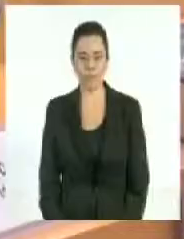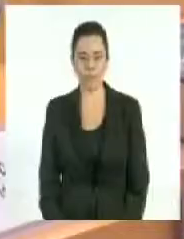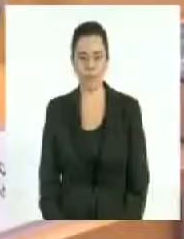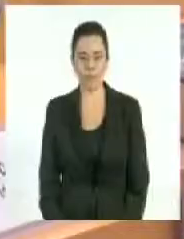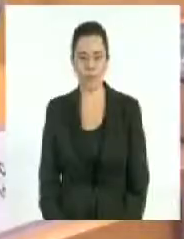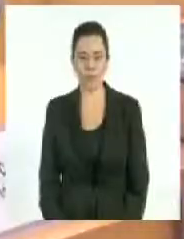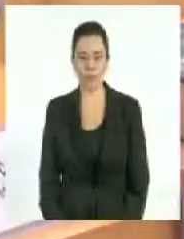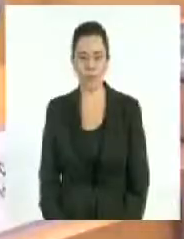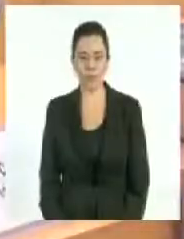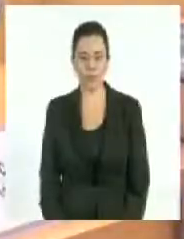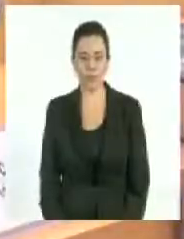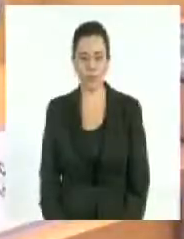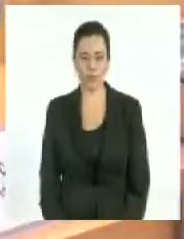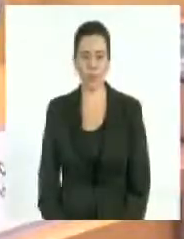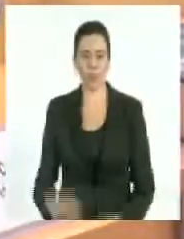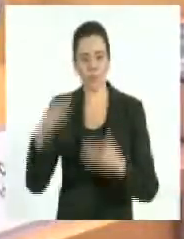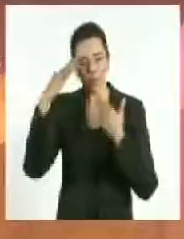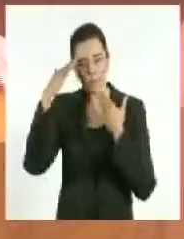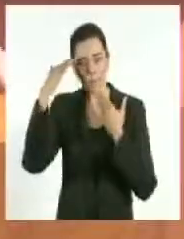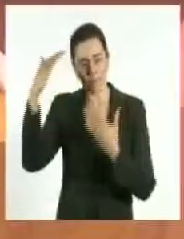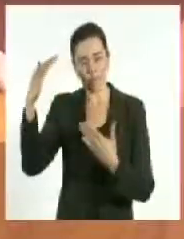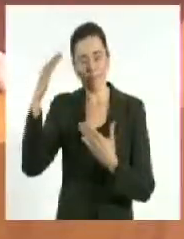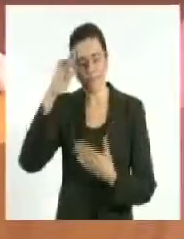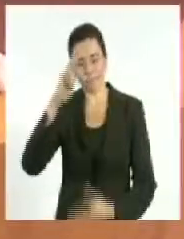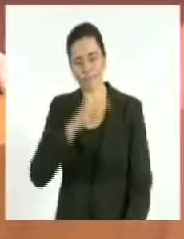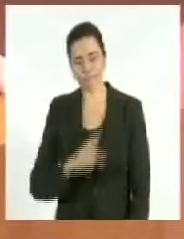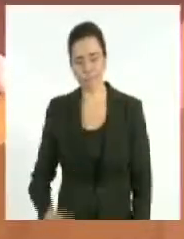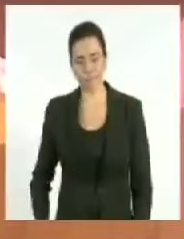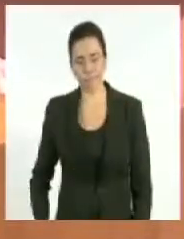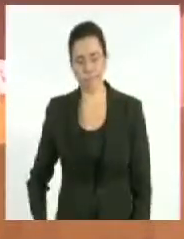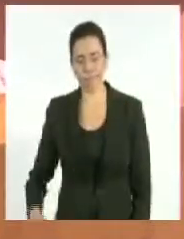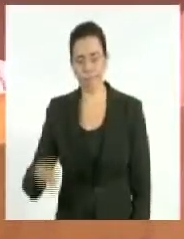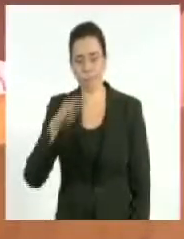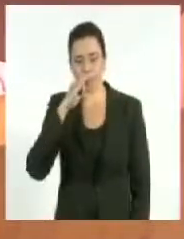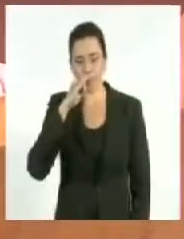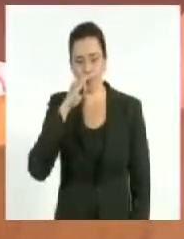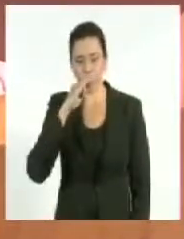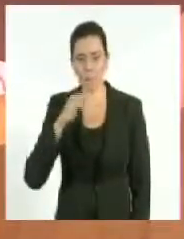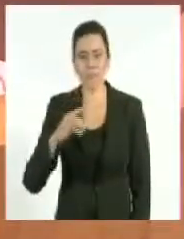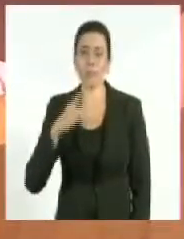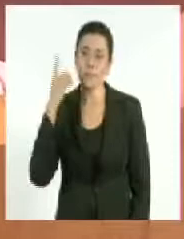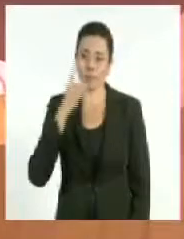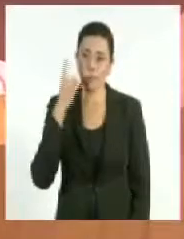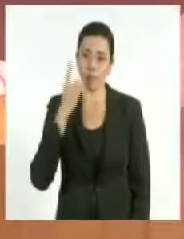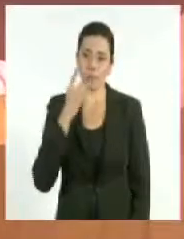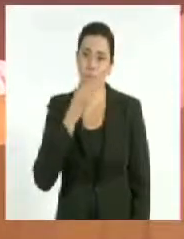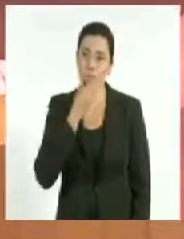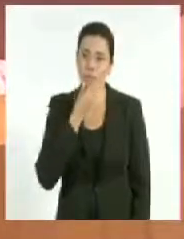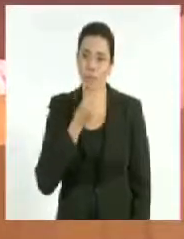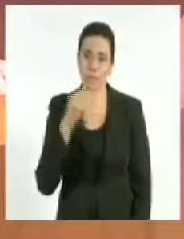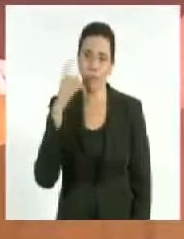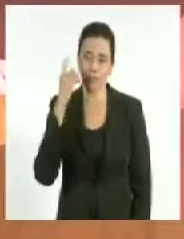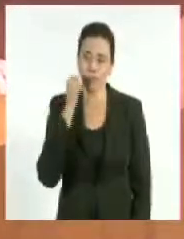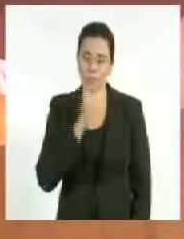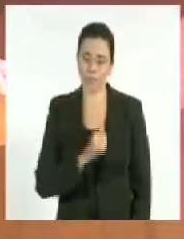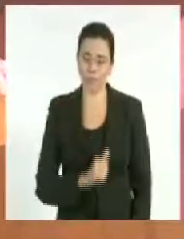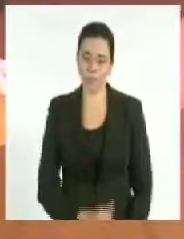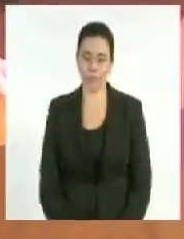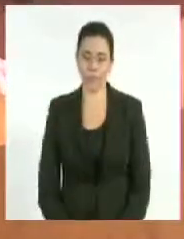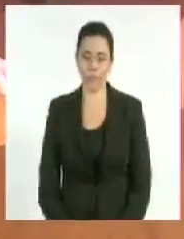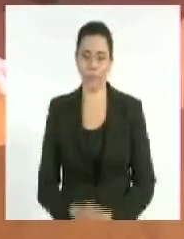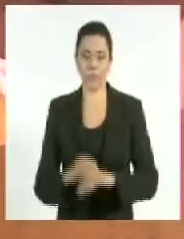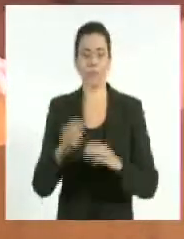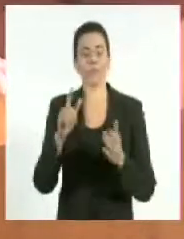Obrigado, presidente, deputado Humberto Coutinho, senhores deputados, senhoras deputadas, jornalistas,